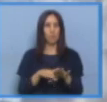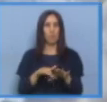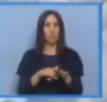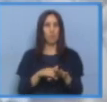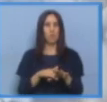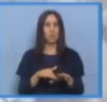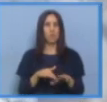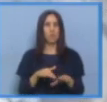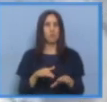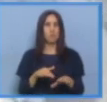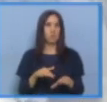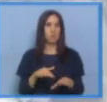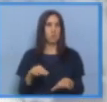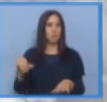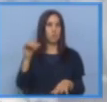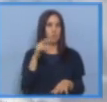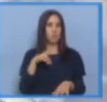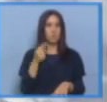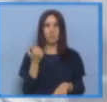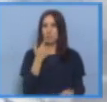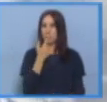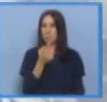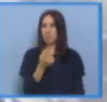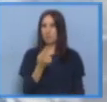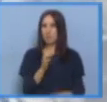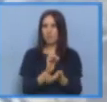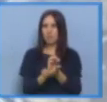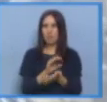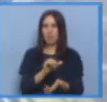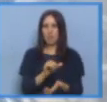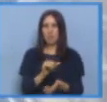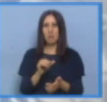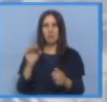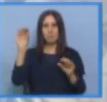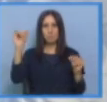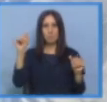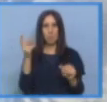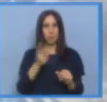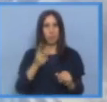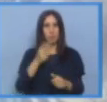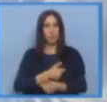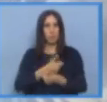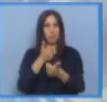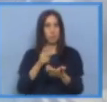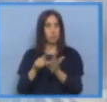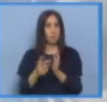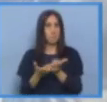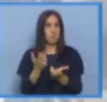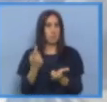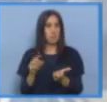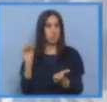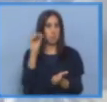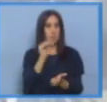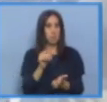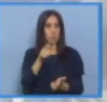participantes tanto de todos os pontos do país, há pouco referi que Figueira está entre os dois polos urbanos, mas será também um projeto relevante para os